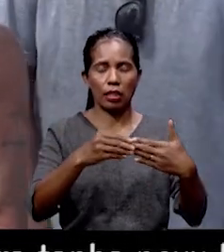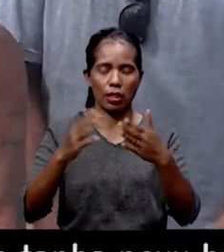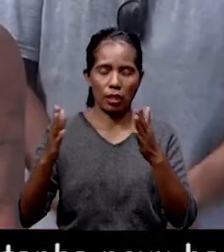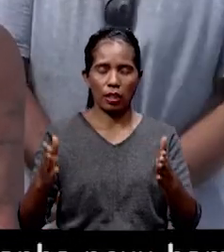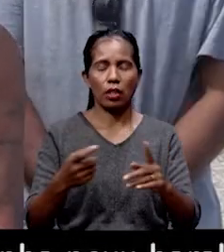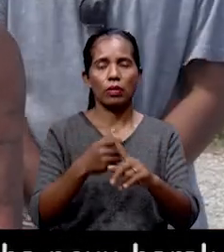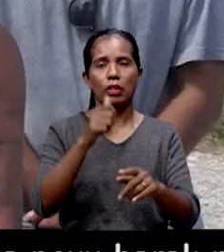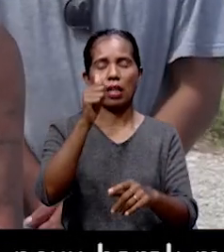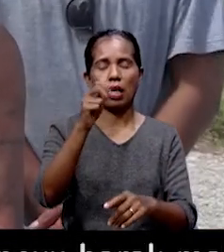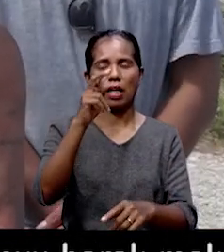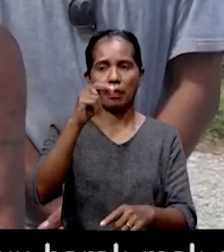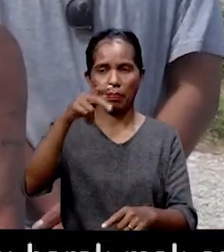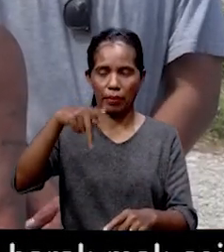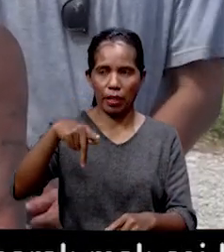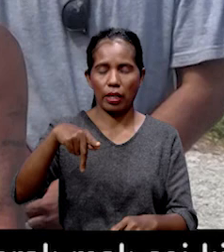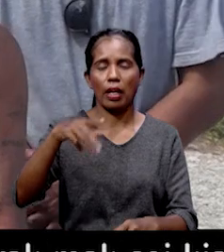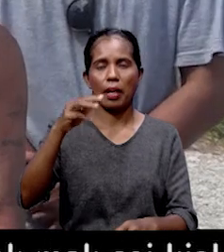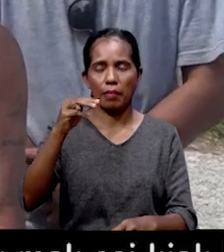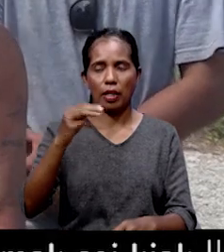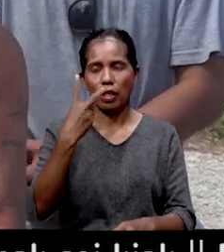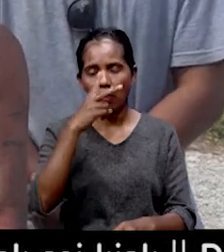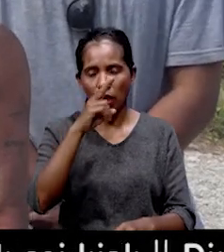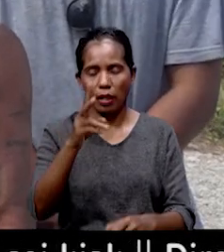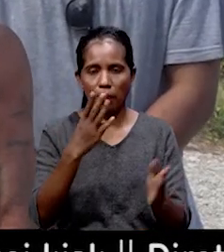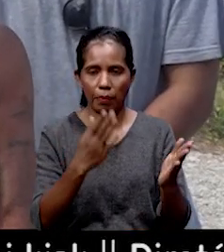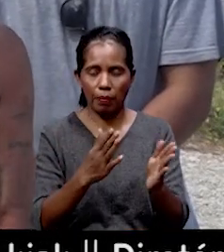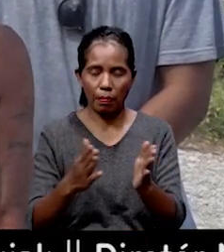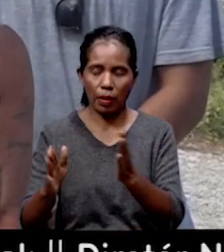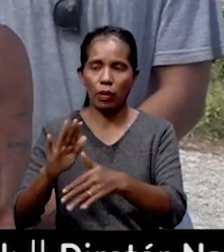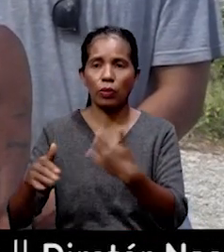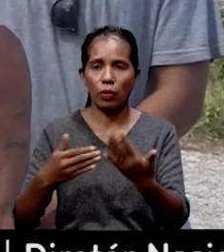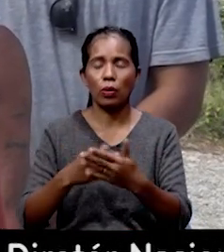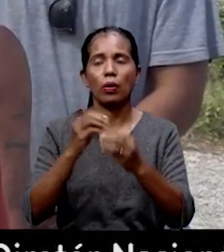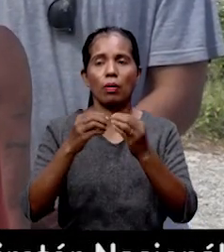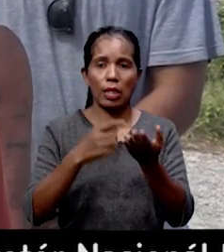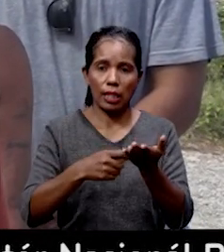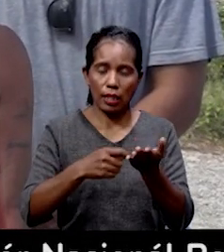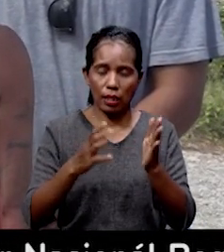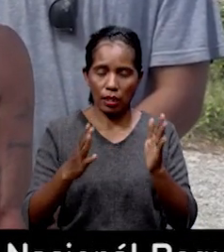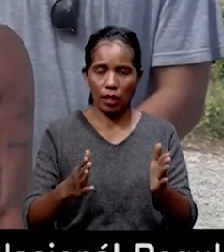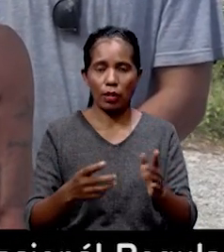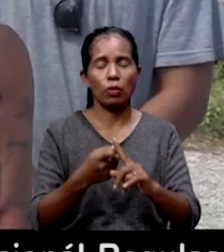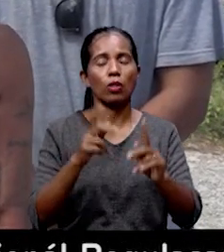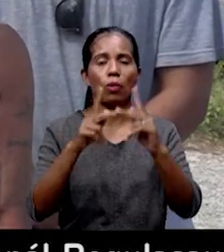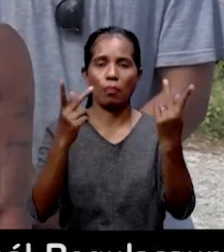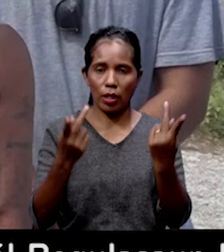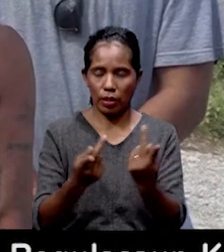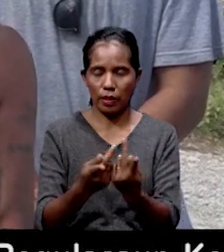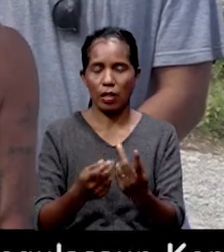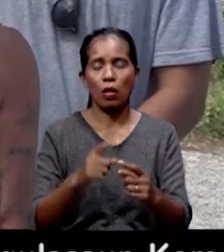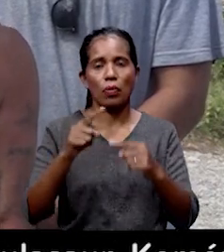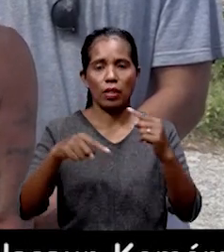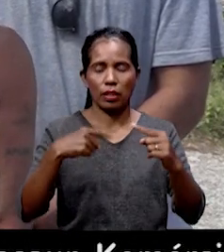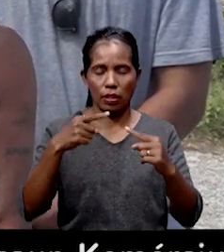si ANPM, o si AMIRASIC, a tu evalua preparações tomadas técnicas nian, o si Timor Resources. O anhira a mim